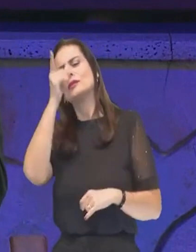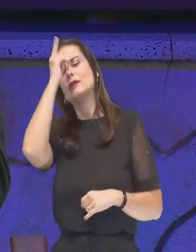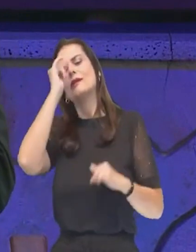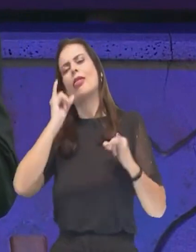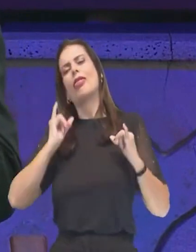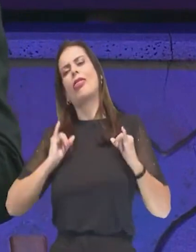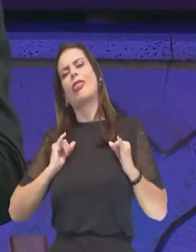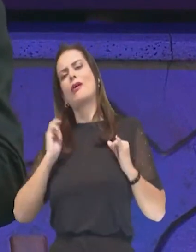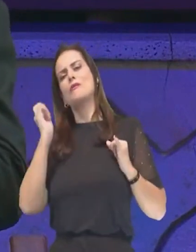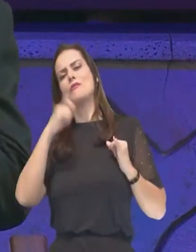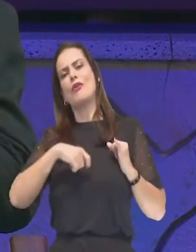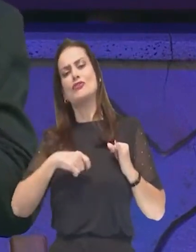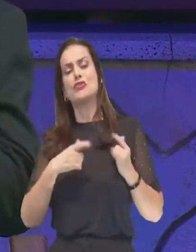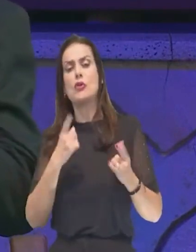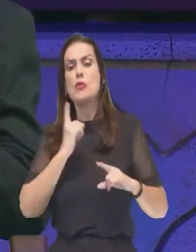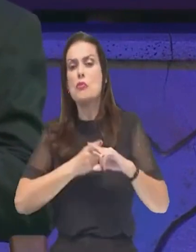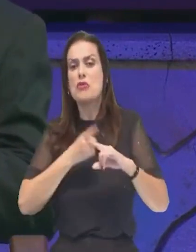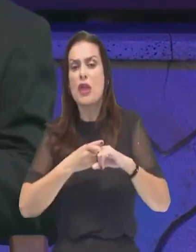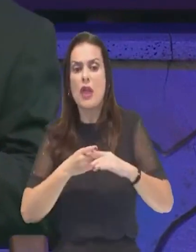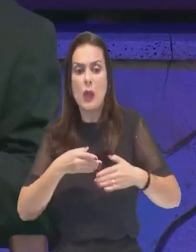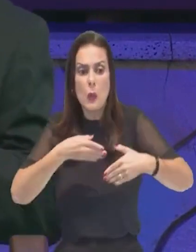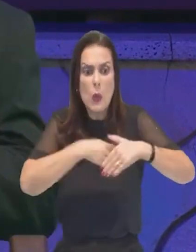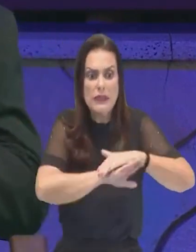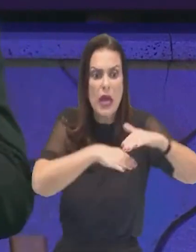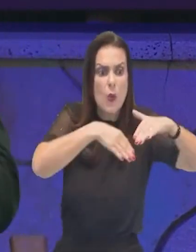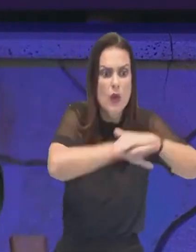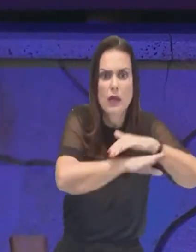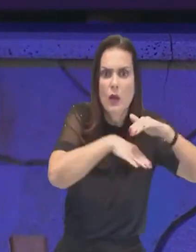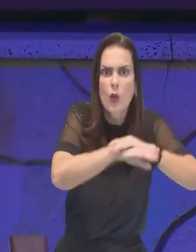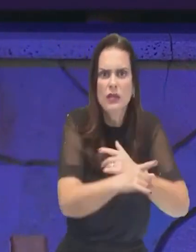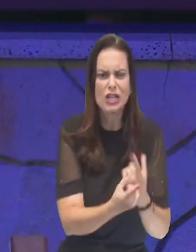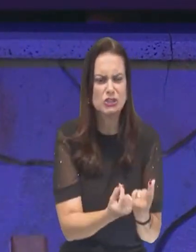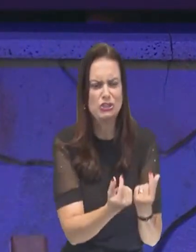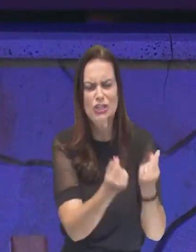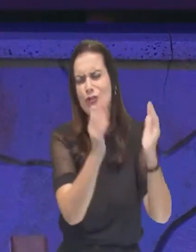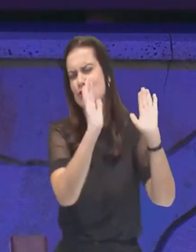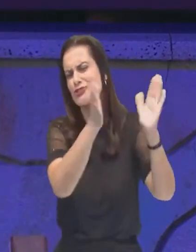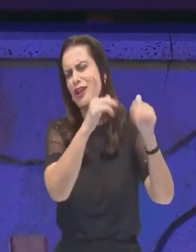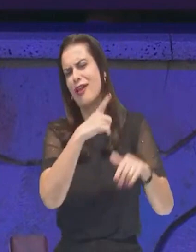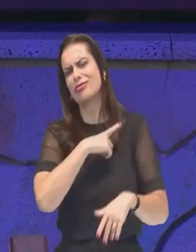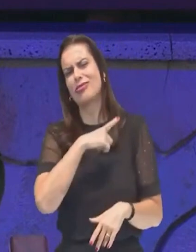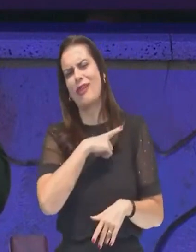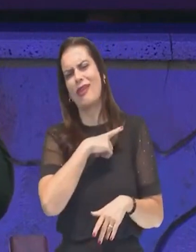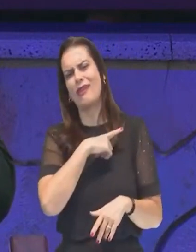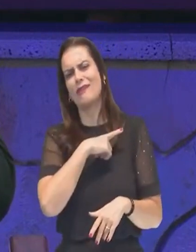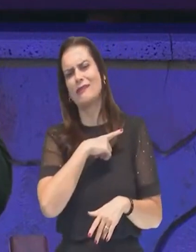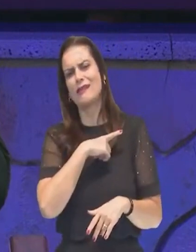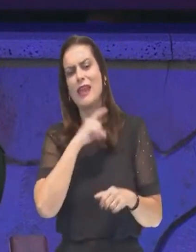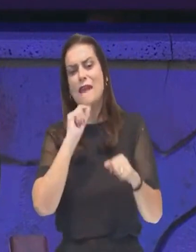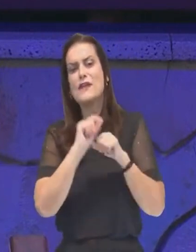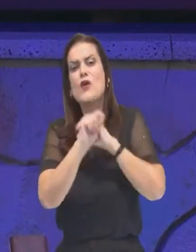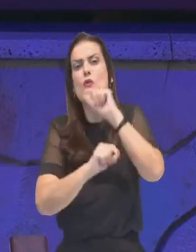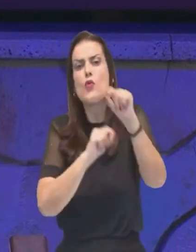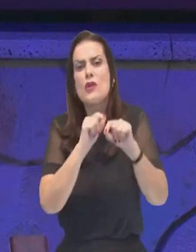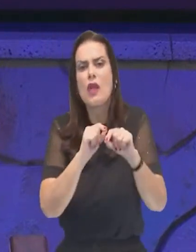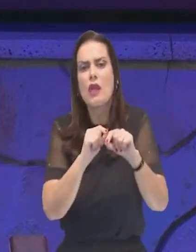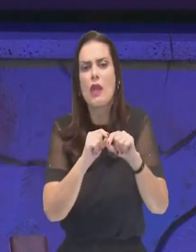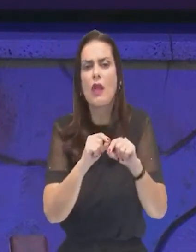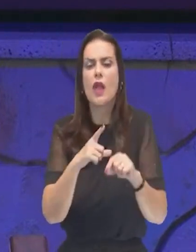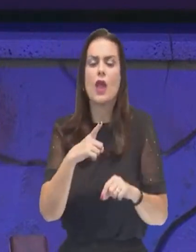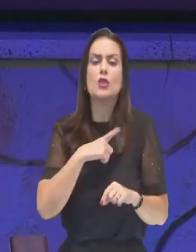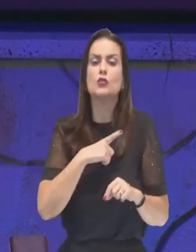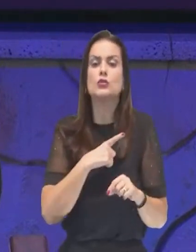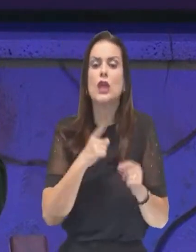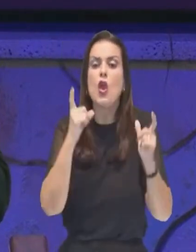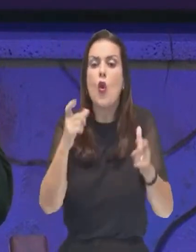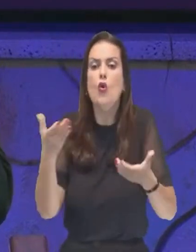farei? Pois eu não tenho onde recolher os meus frutos. Está aqui no verso 17. O que farei? Pois eu não tenho onde recolher os meus